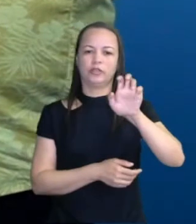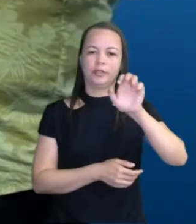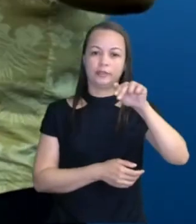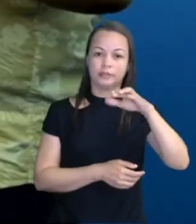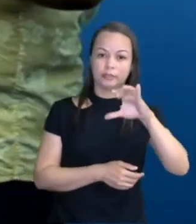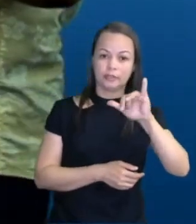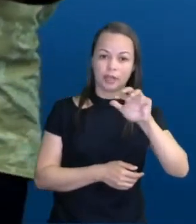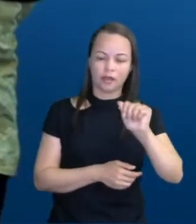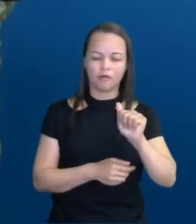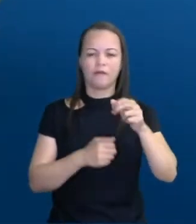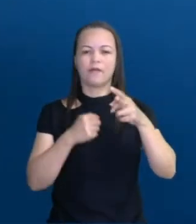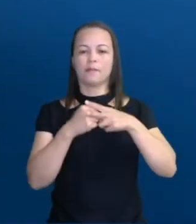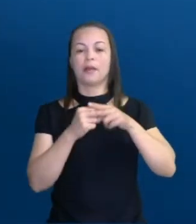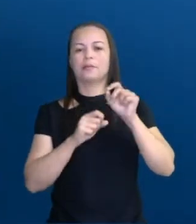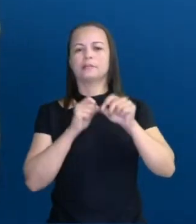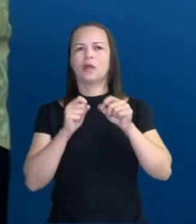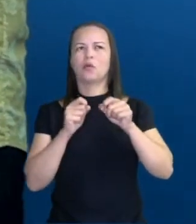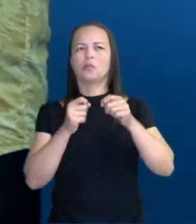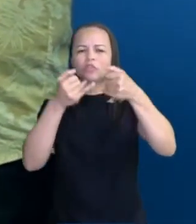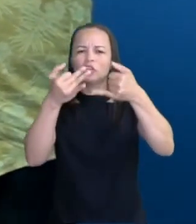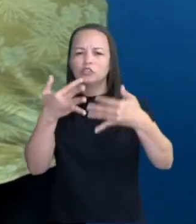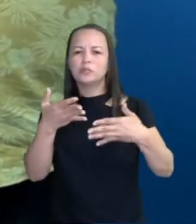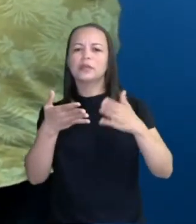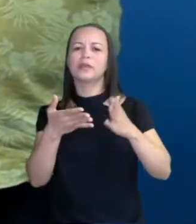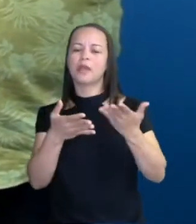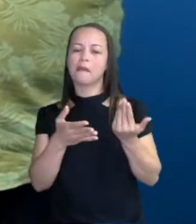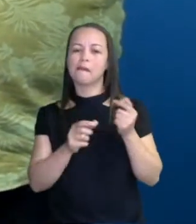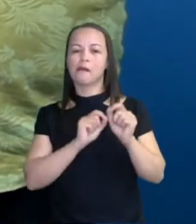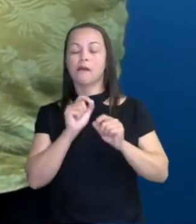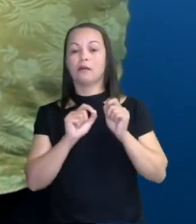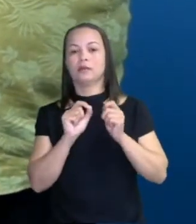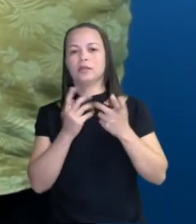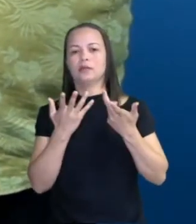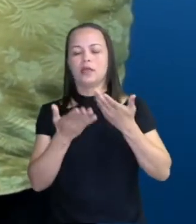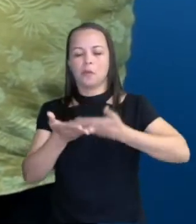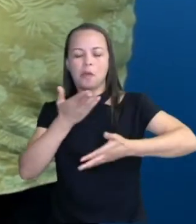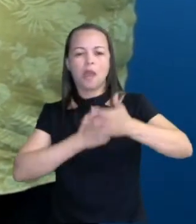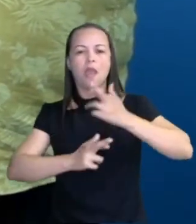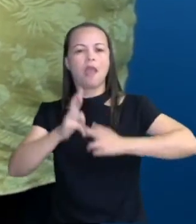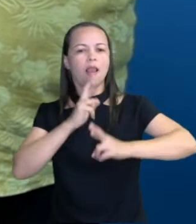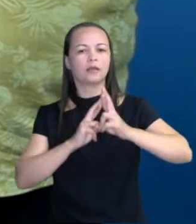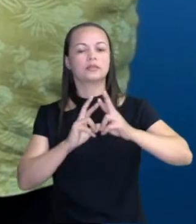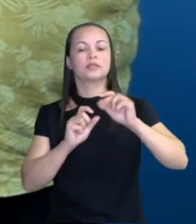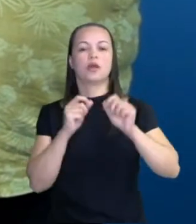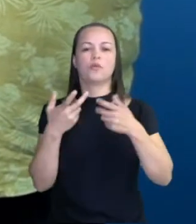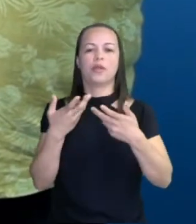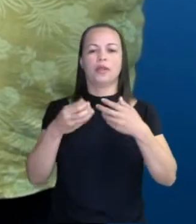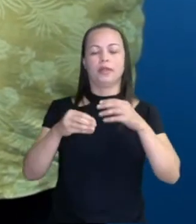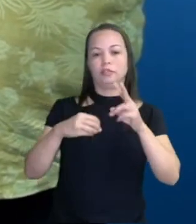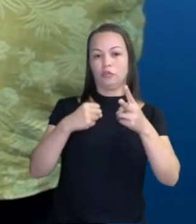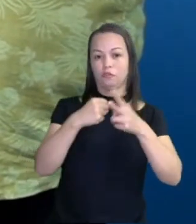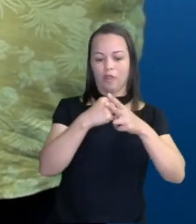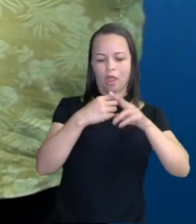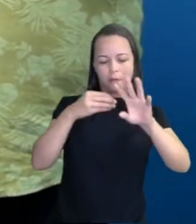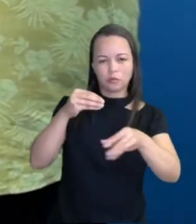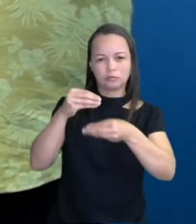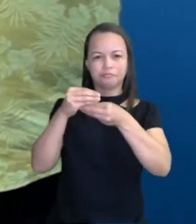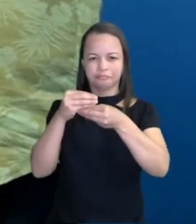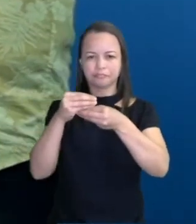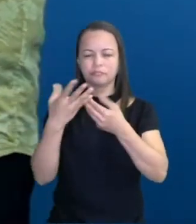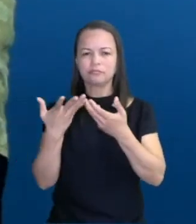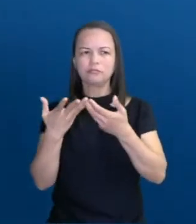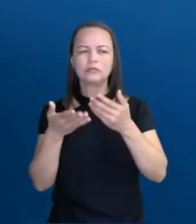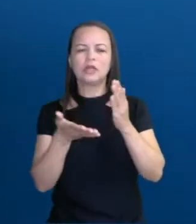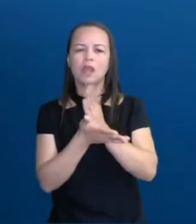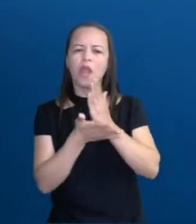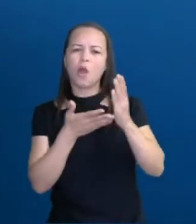então como eu disse anteriormente a regência verbal essa relação entre o verbo e o seu complemento